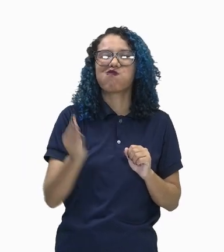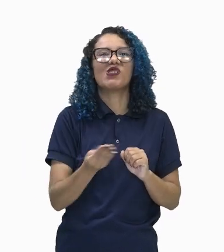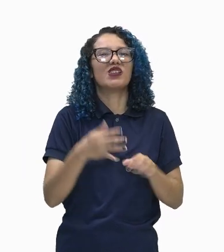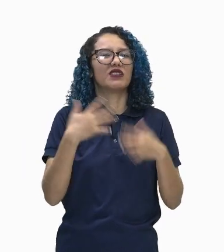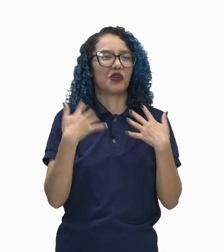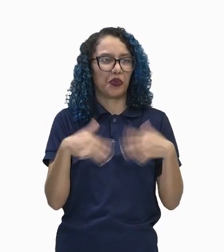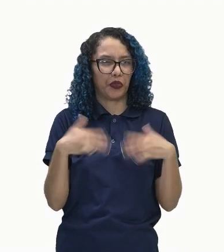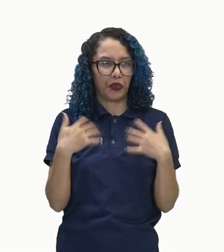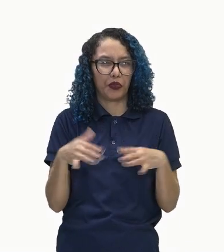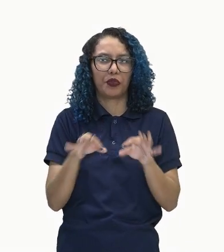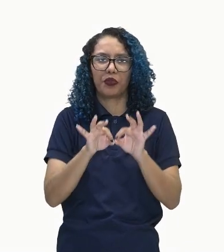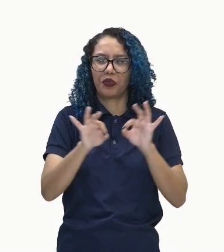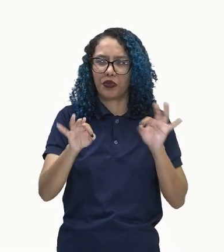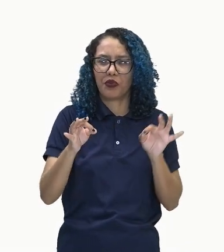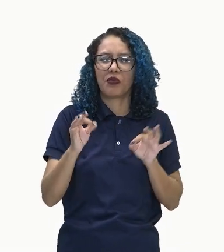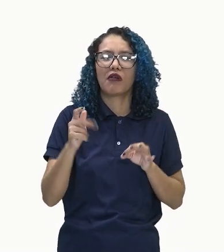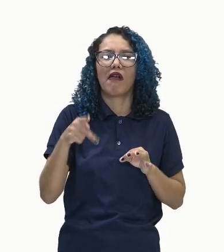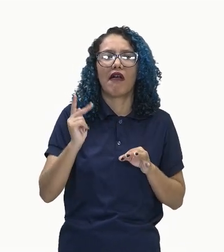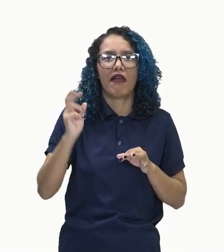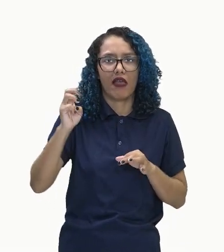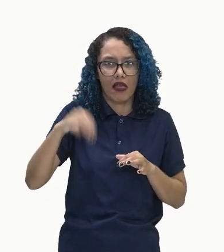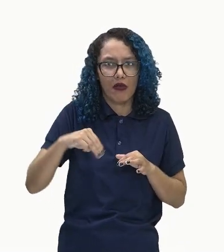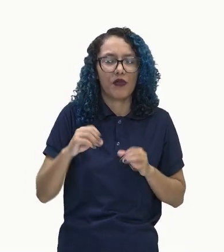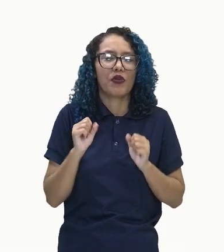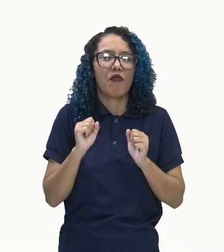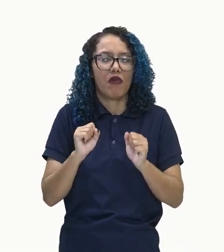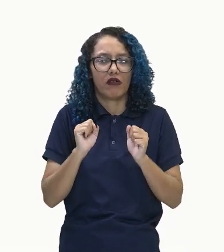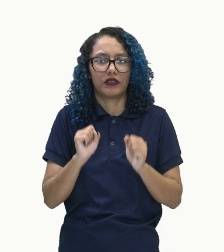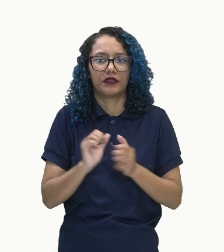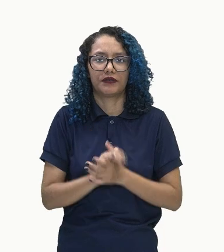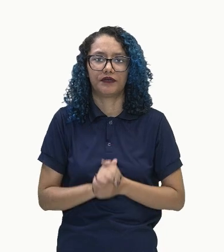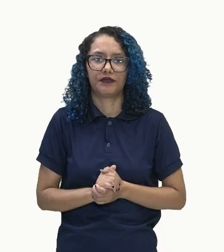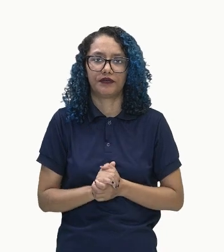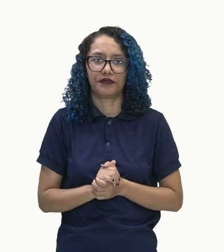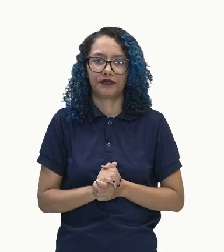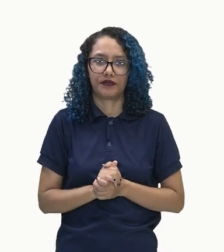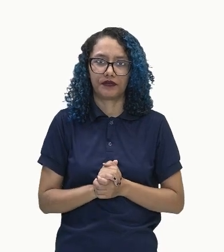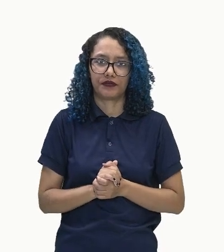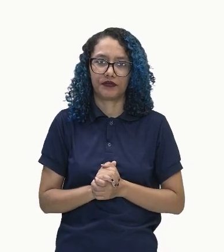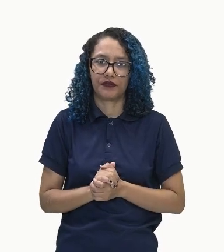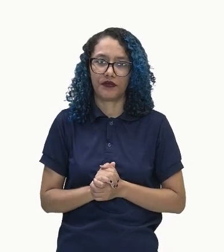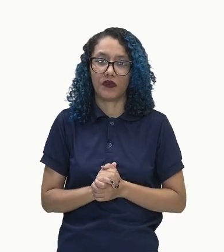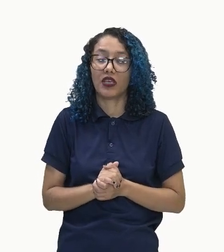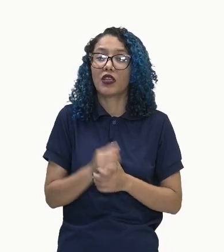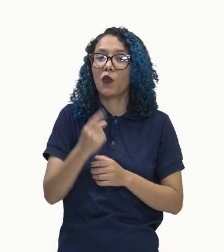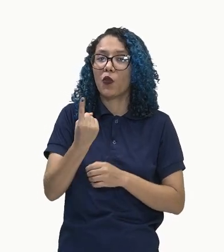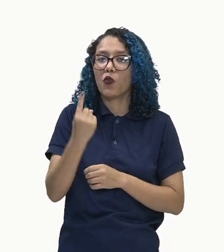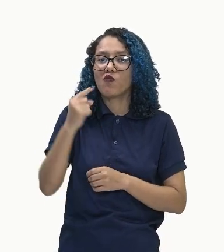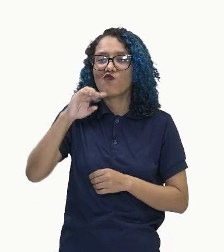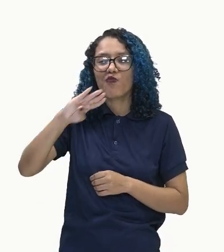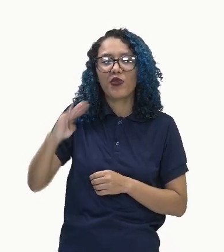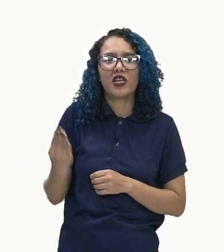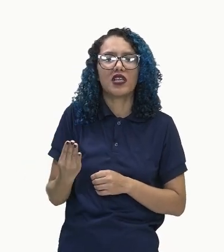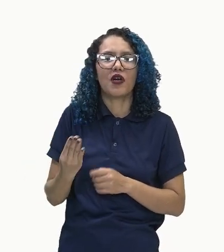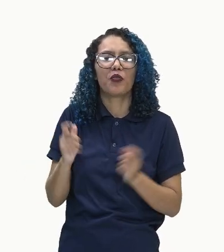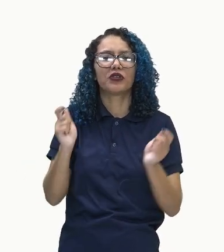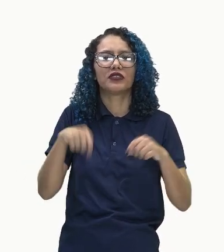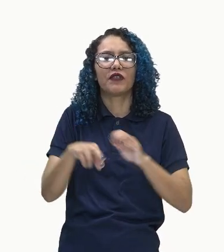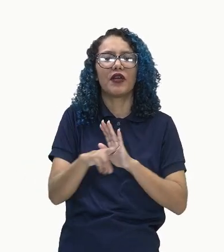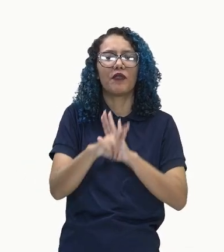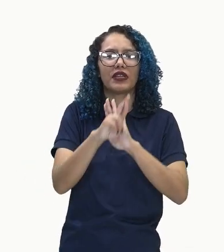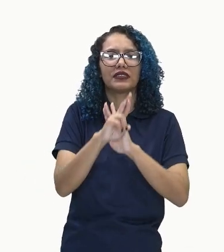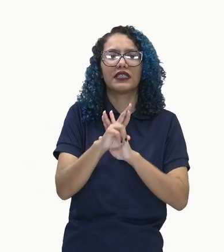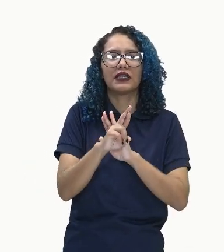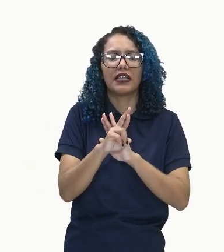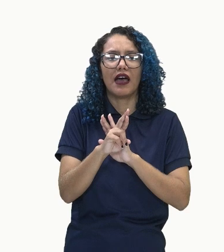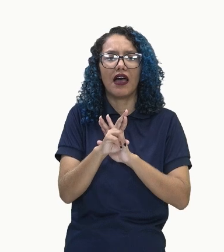ó, 1 bilhão de quilômetros, em potência de 10 temos. Olha como é fácil escrever, alunos,